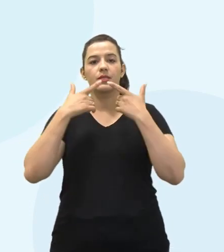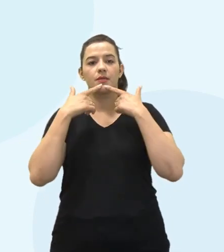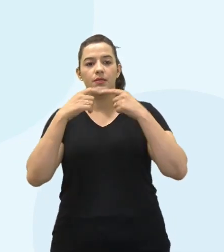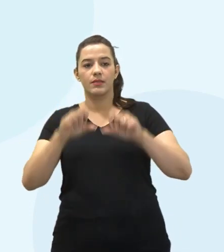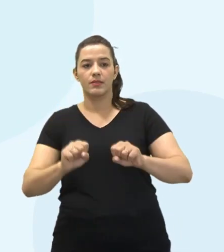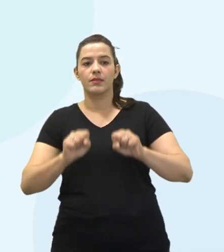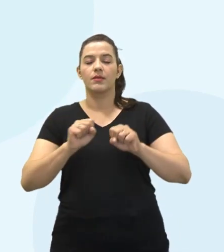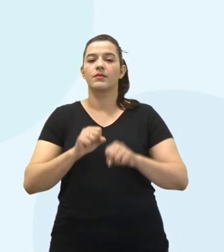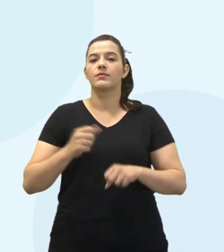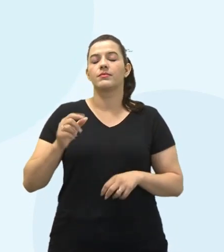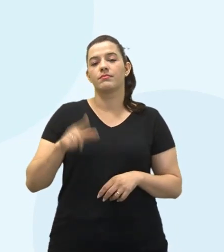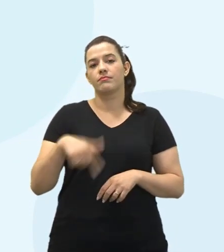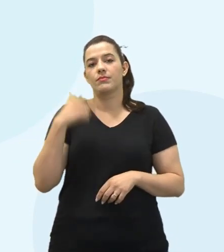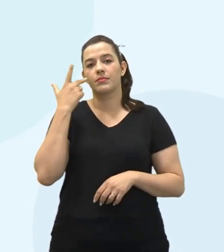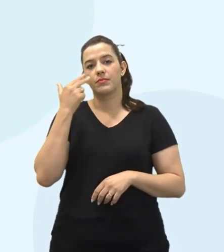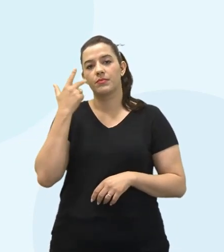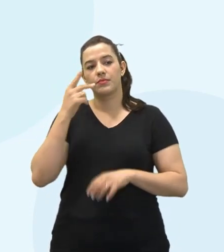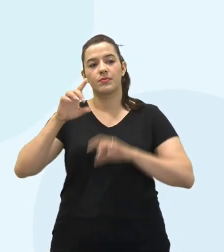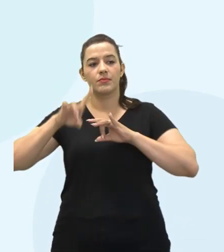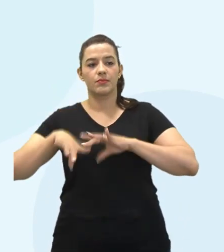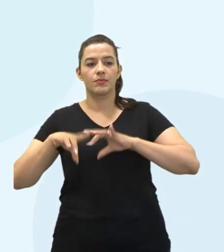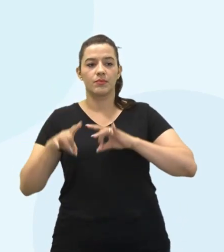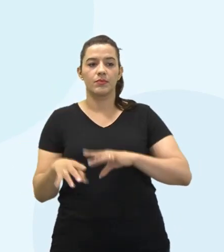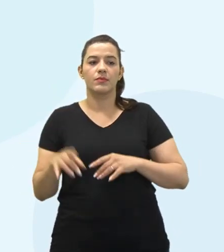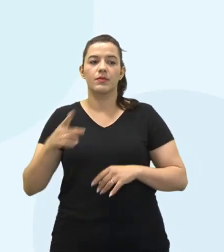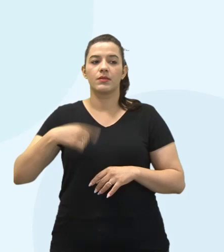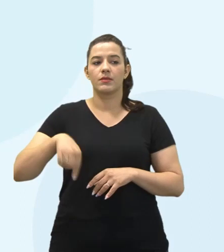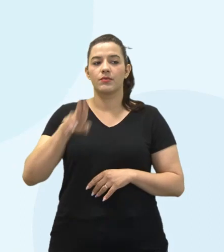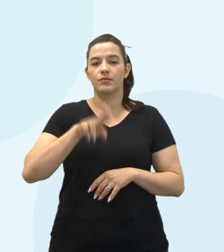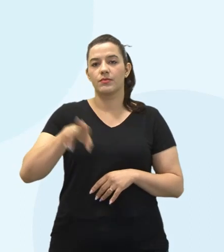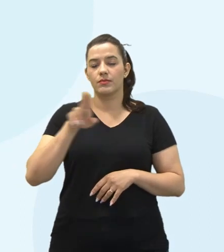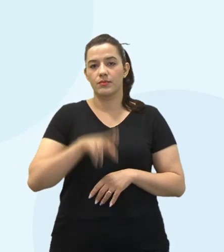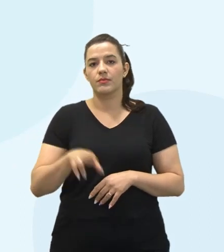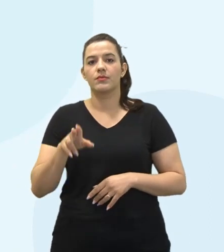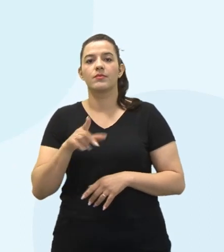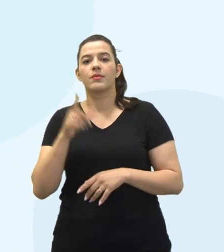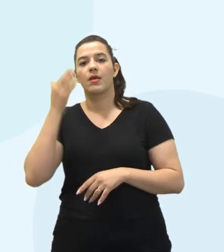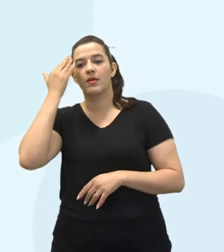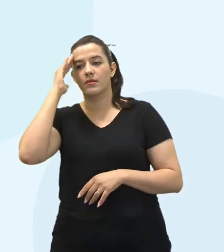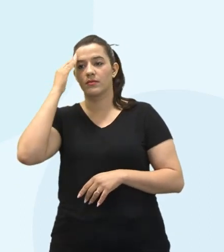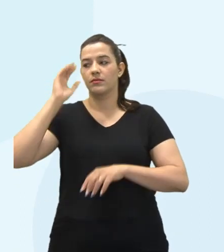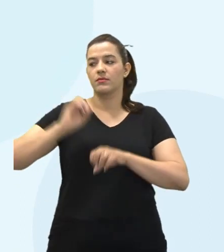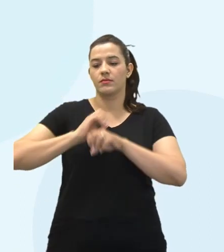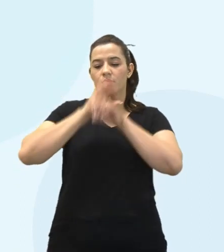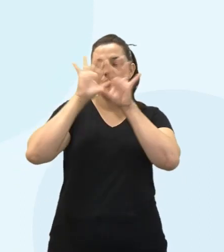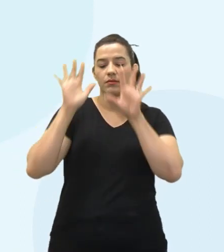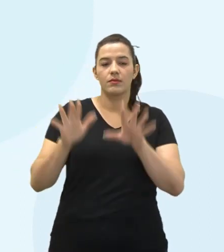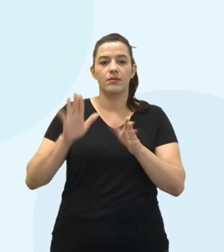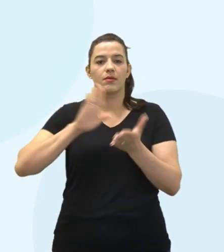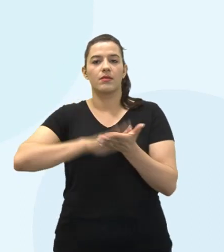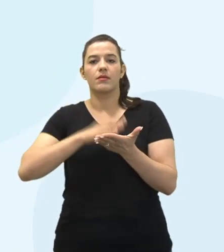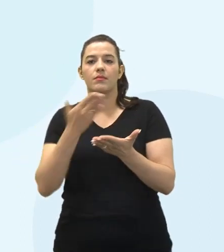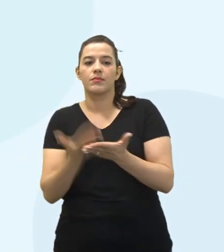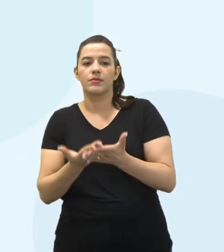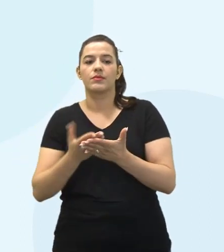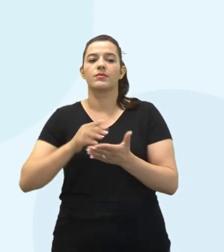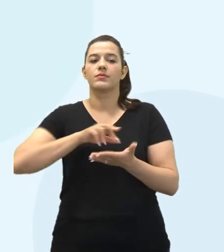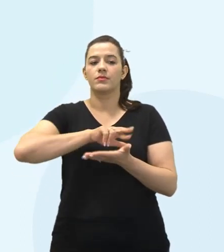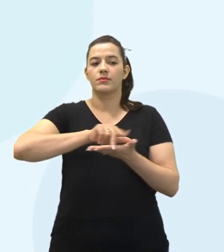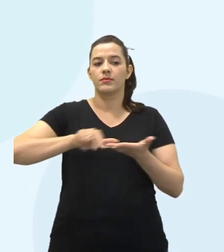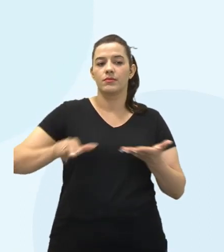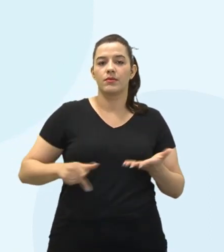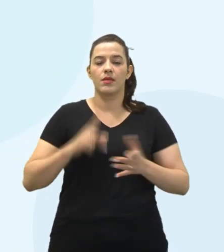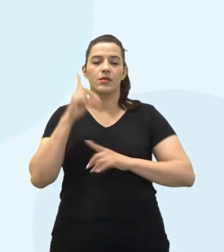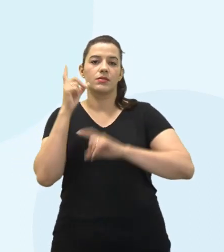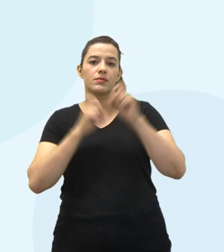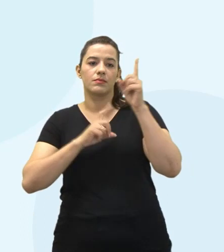simbólica formal e técnica e operações envolvendo a compreensão a interpretação e resolução de